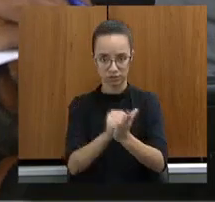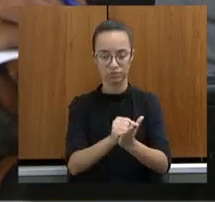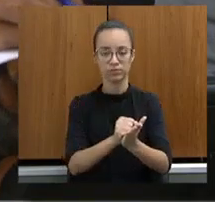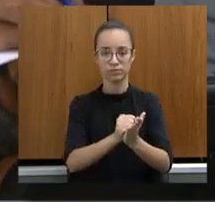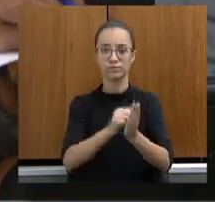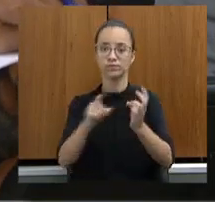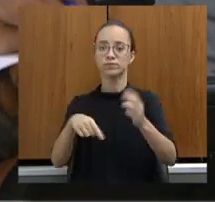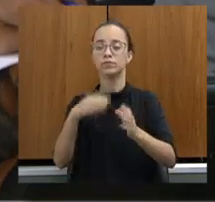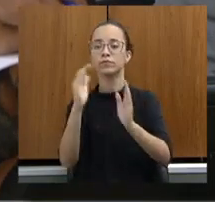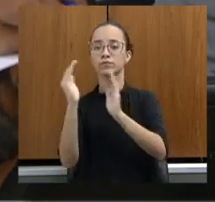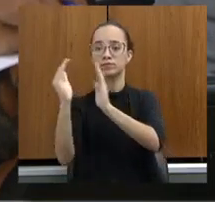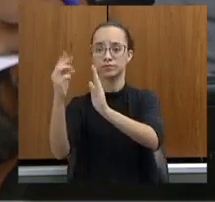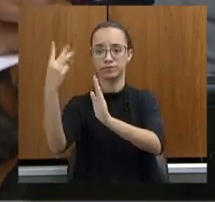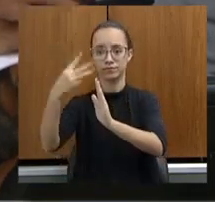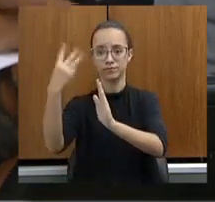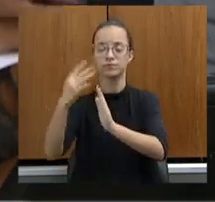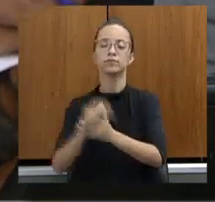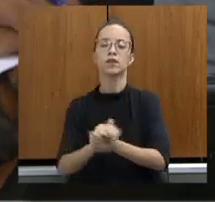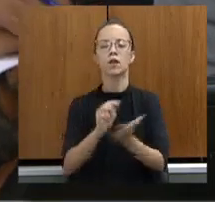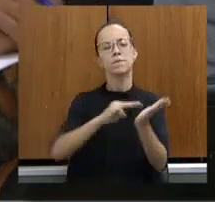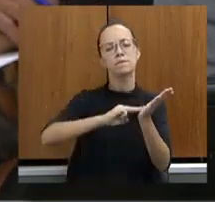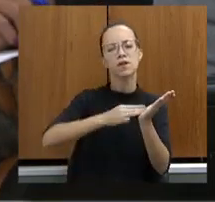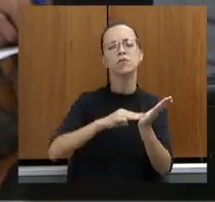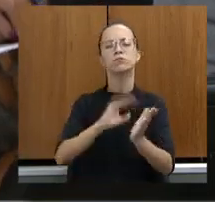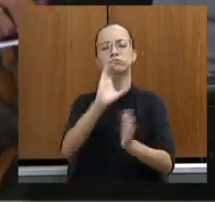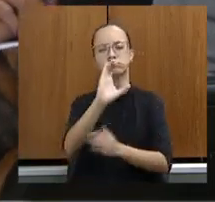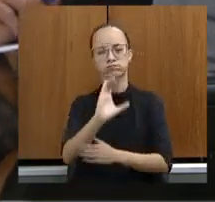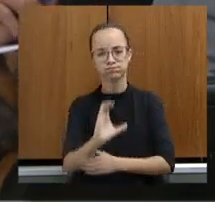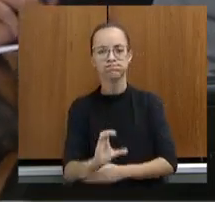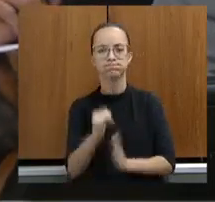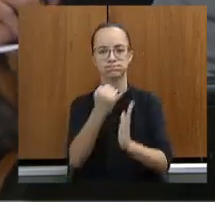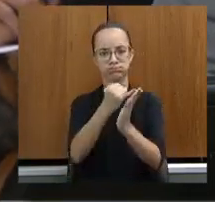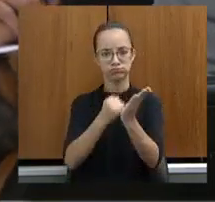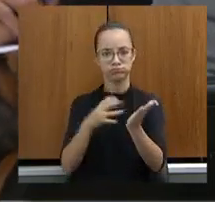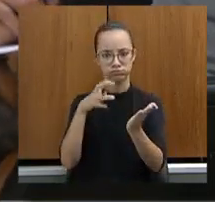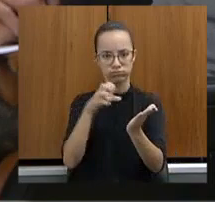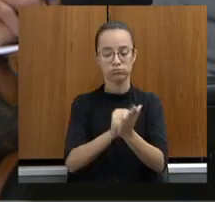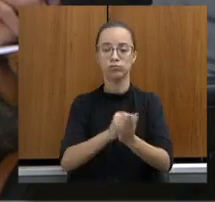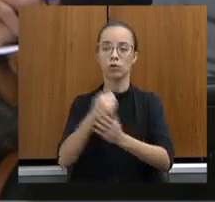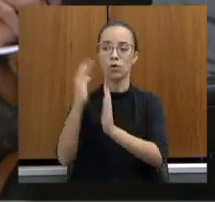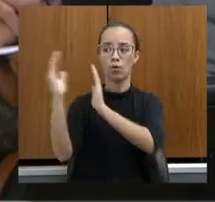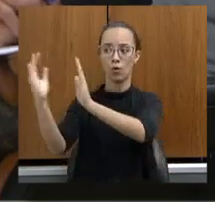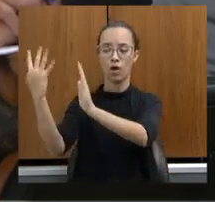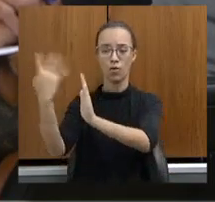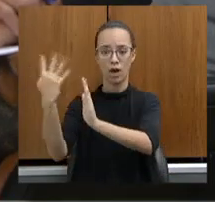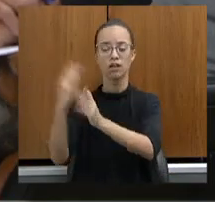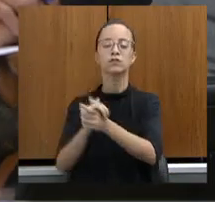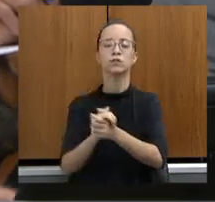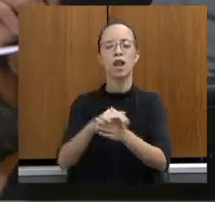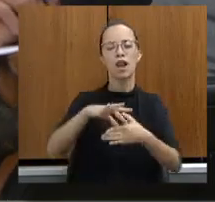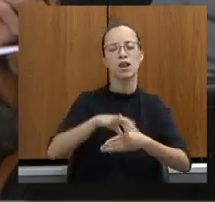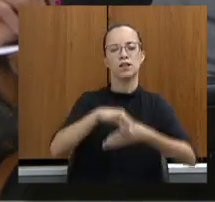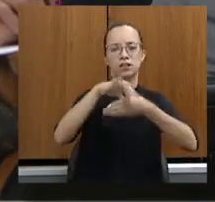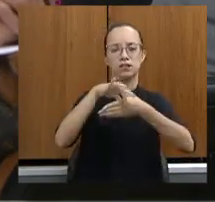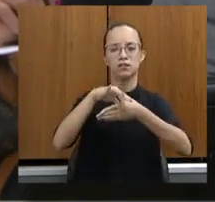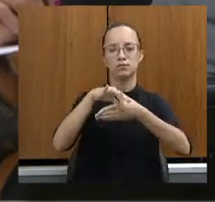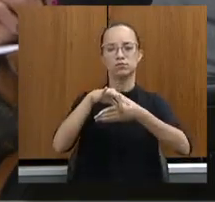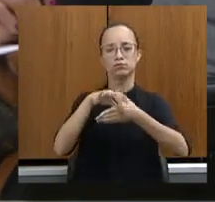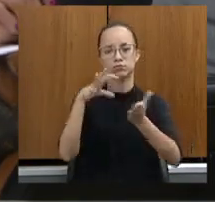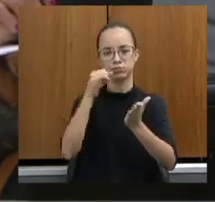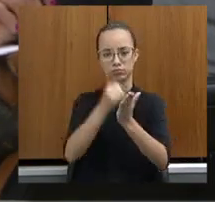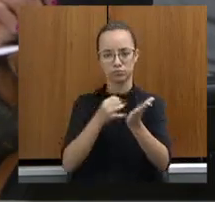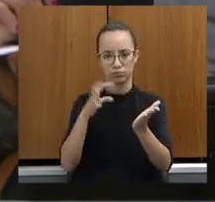terceiro membros das comissões participantes por ordem de descrição quarto líderes por ordem de descrição